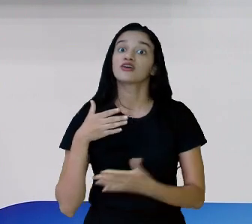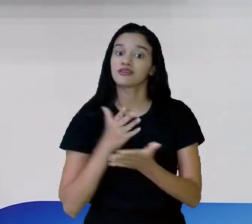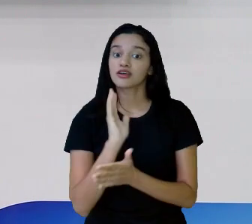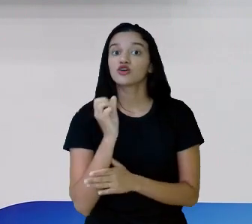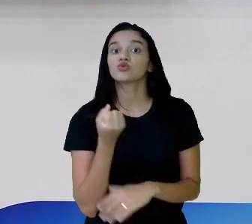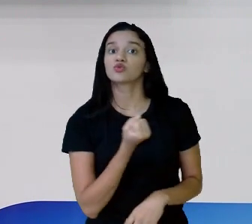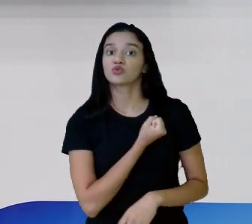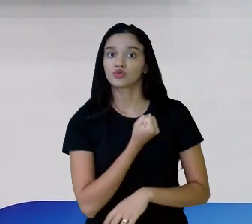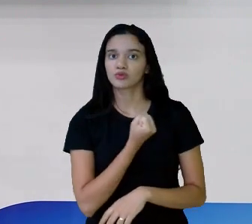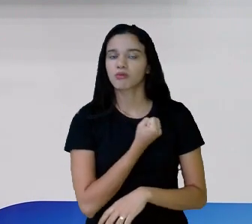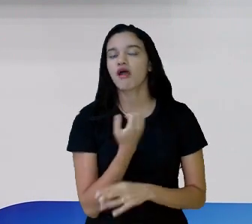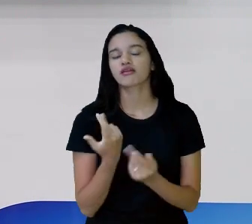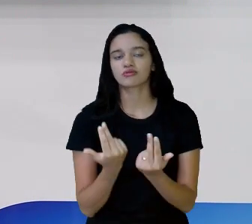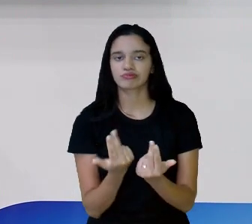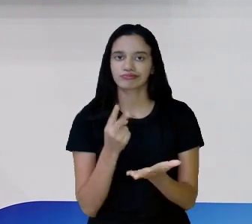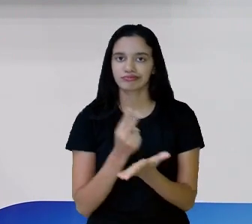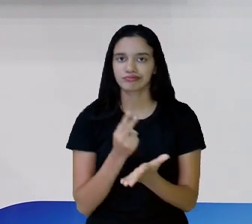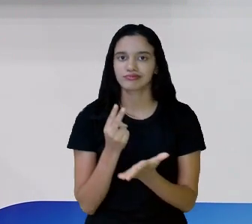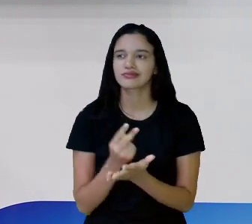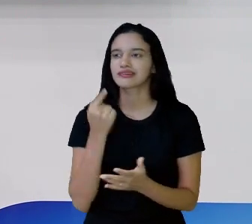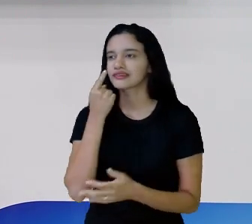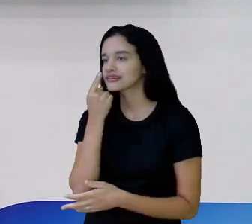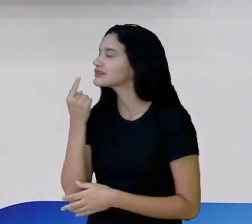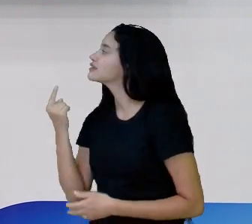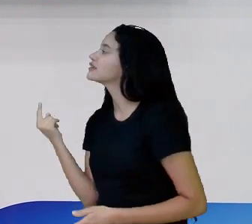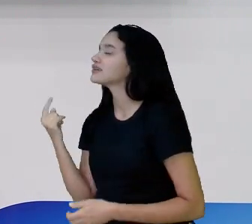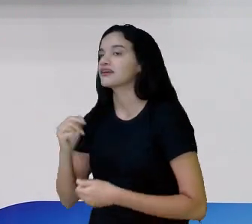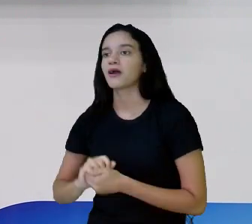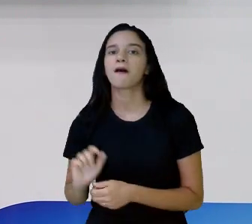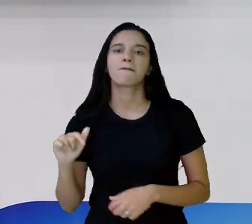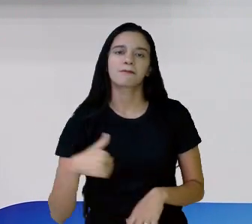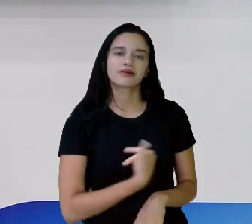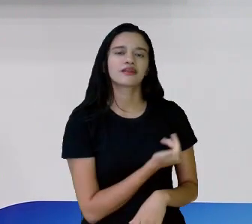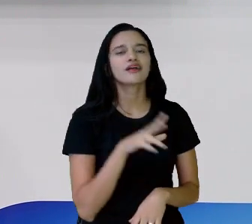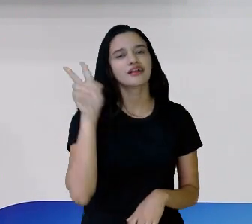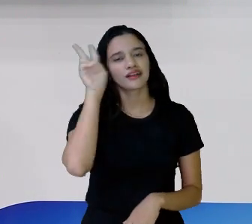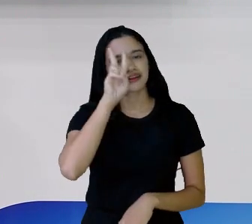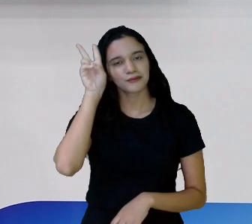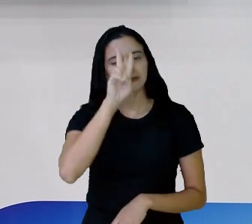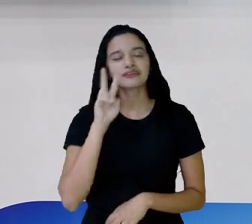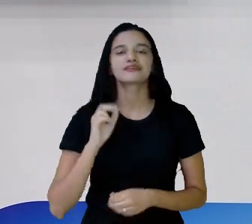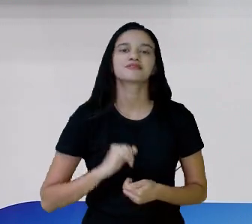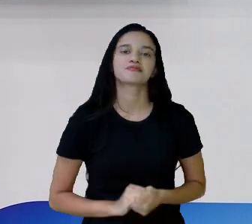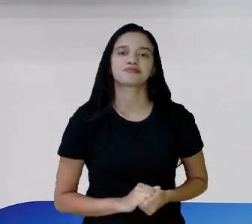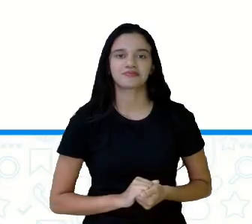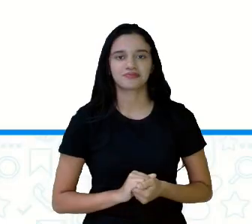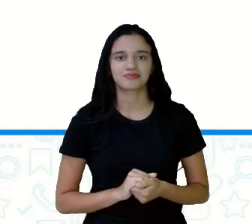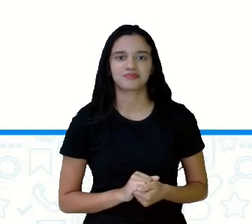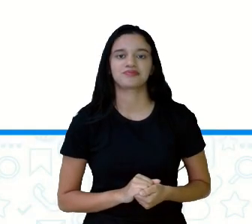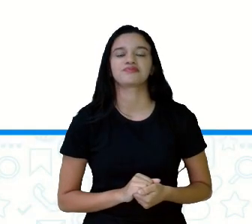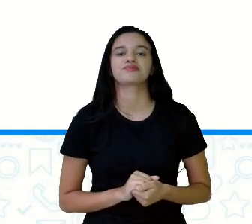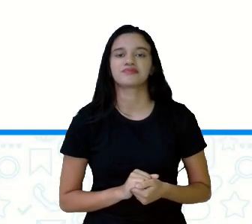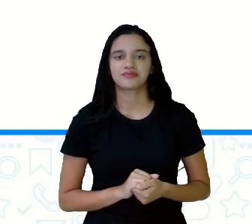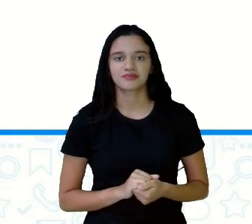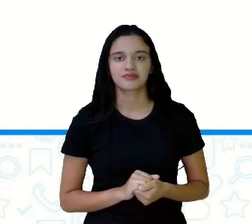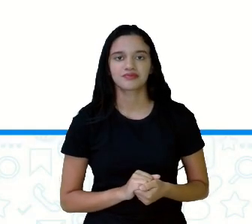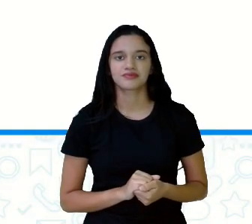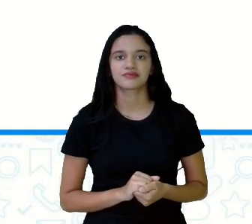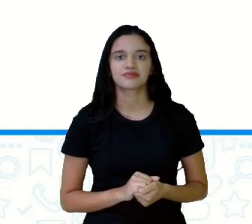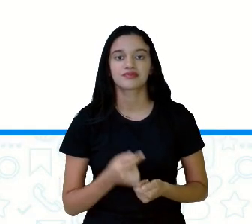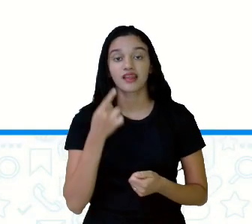tua matrícula é a mesma. Vamos ler um trechinho para a gente lembrar aqui da nossa história da escola da vida?